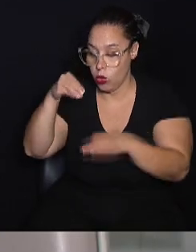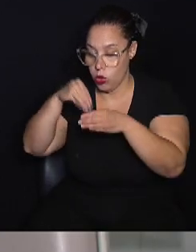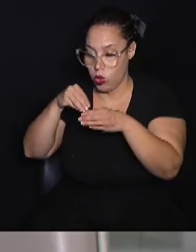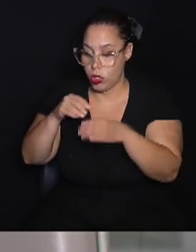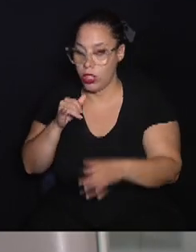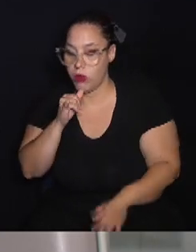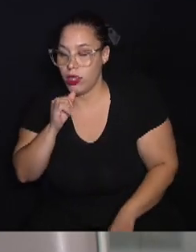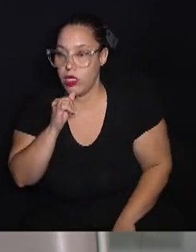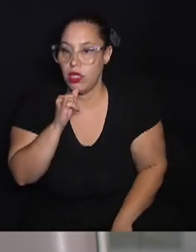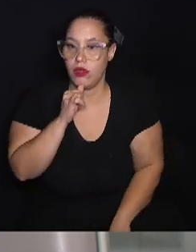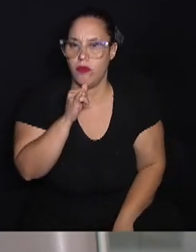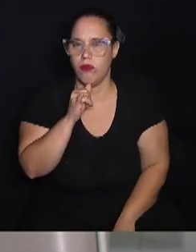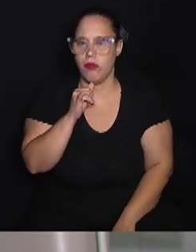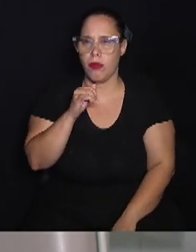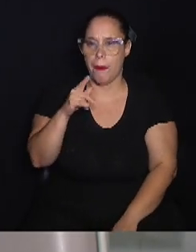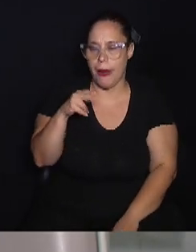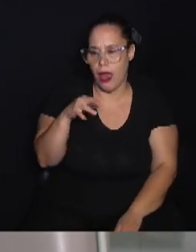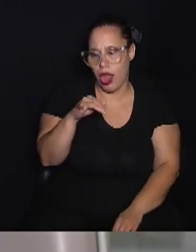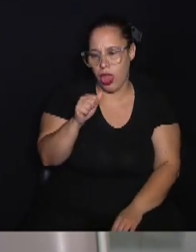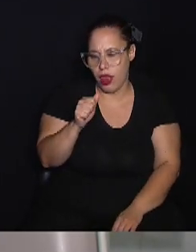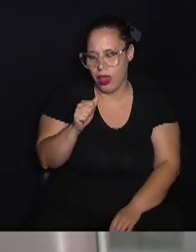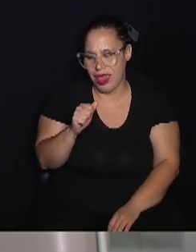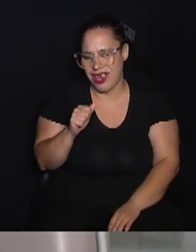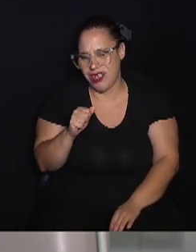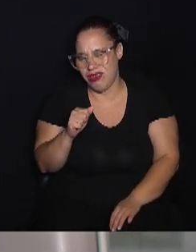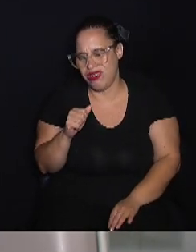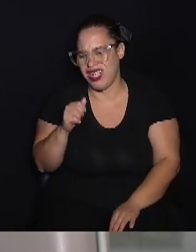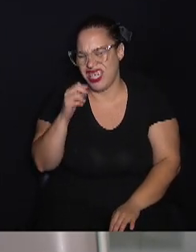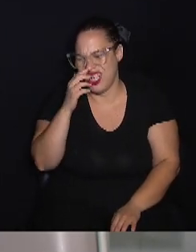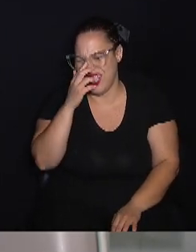eh ou plantas né Eh